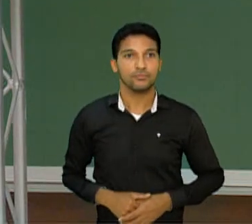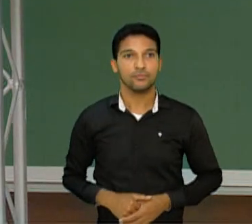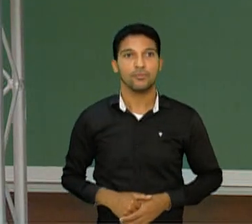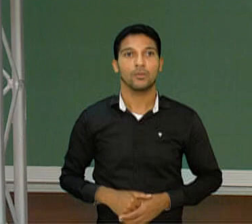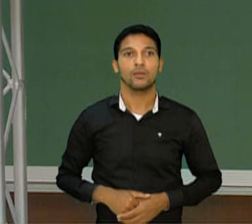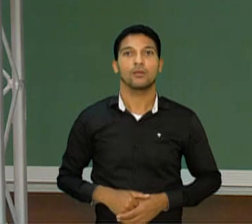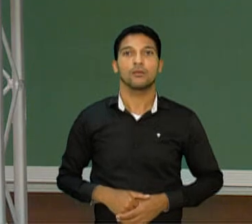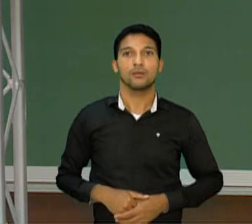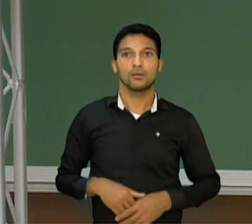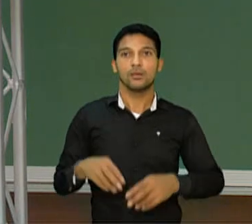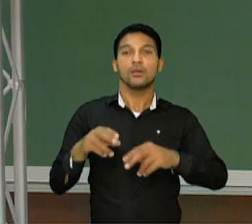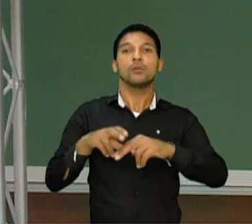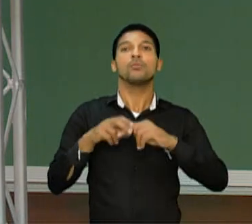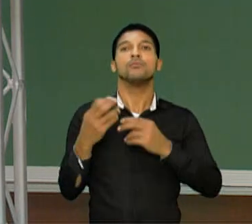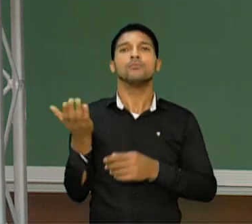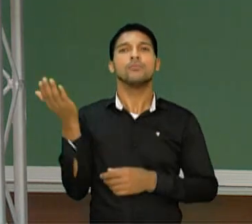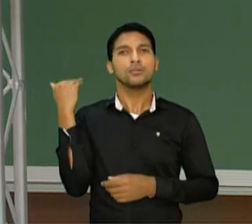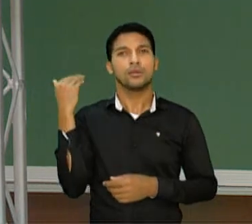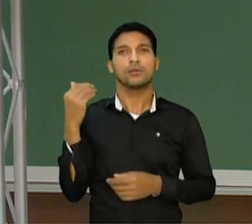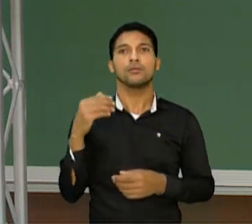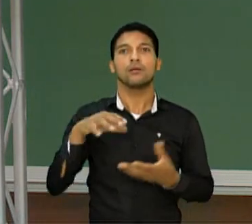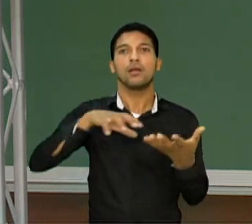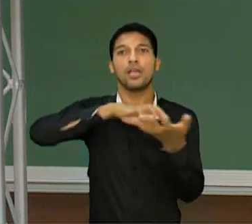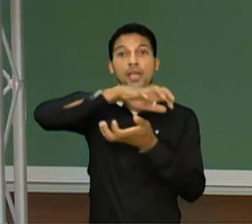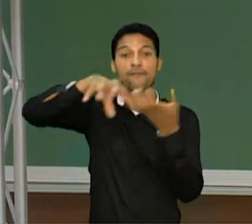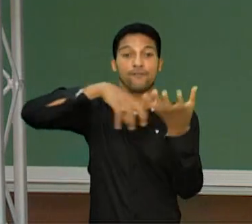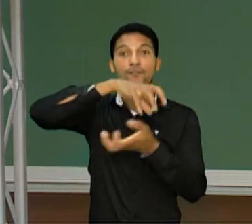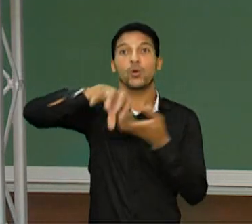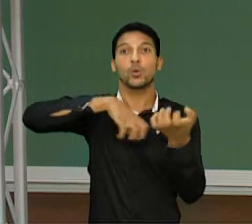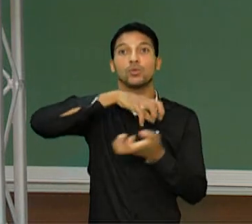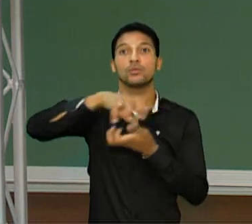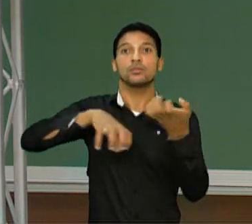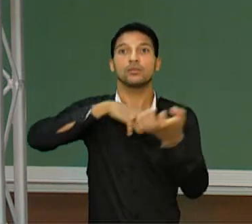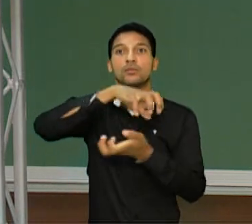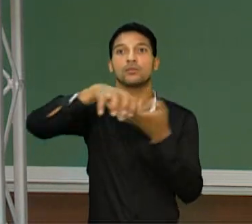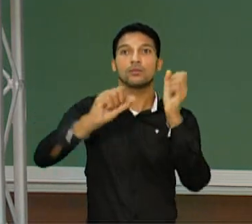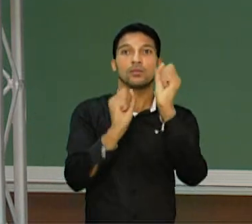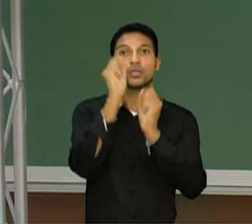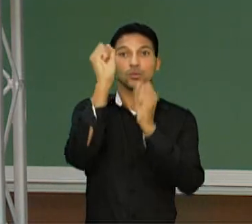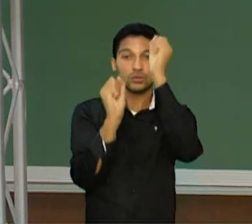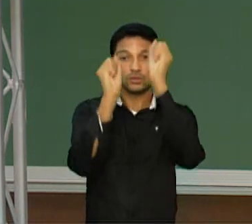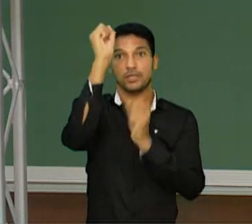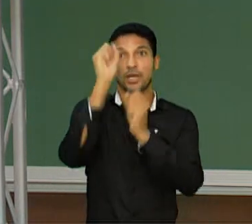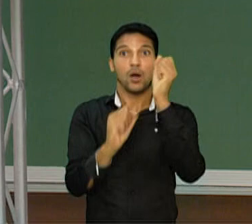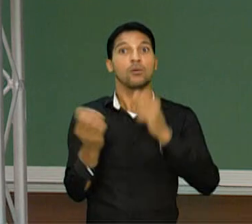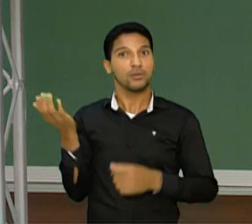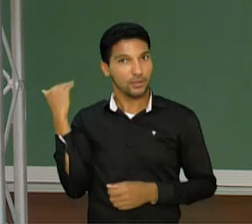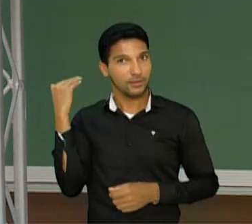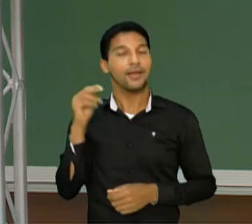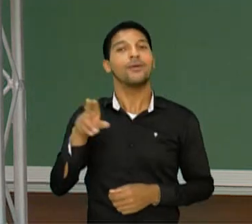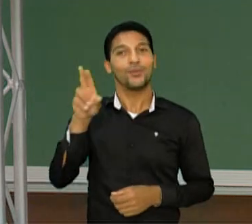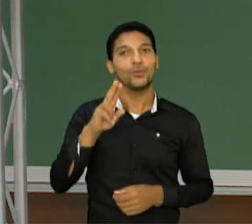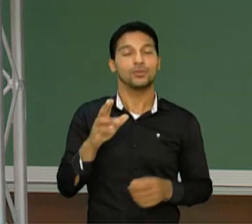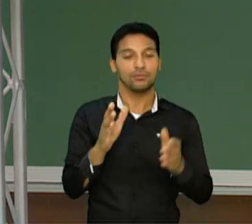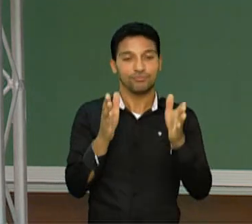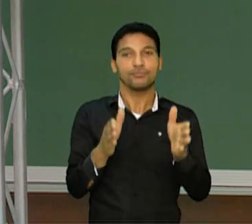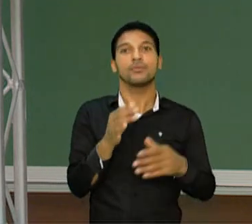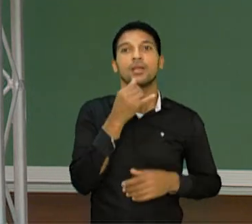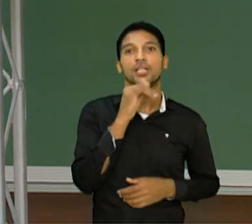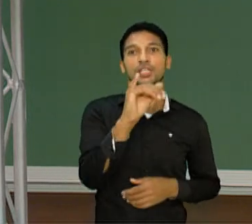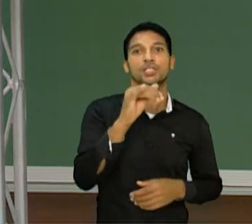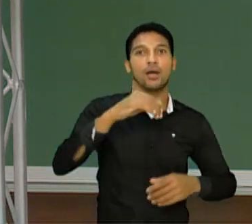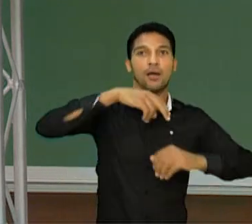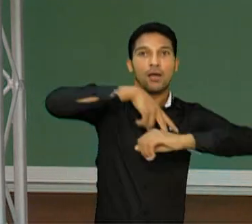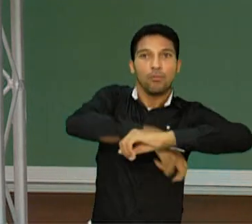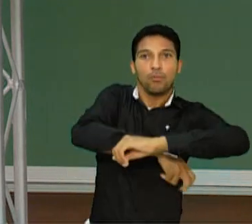e que durante a Revolução Industrial fez tanta diferença. Isso concretizou-se à medida que o tempo foi passando e hoje é muito